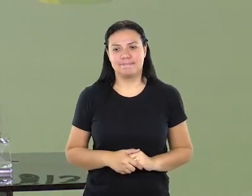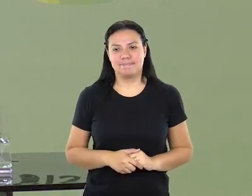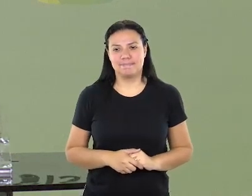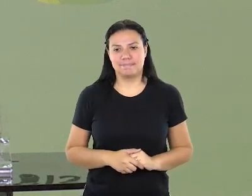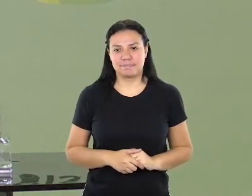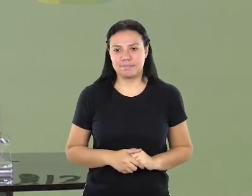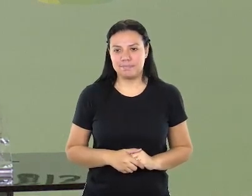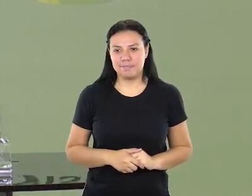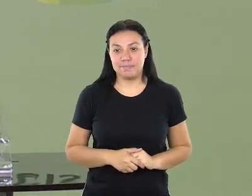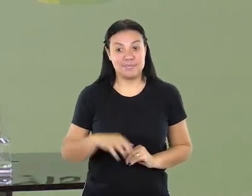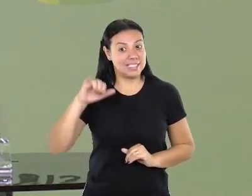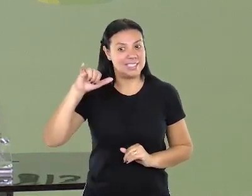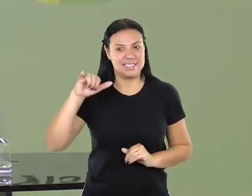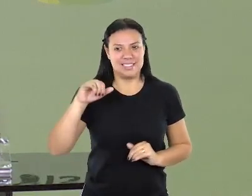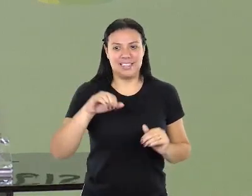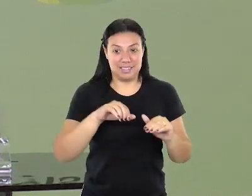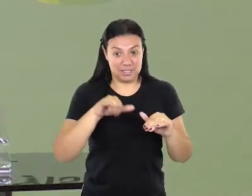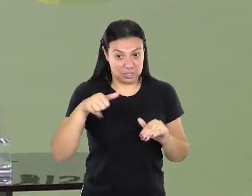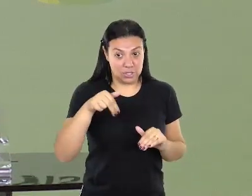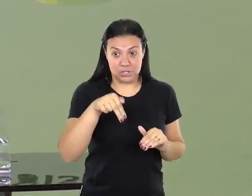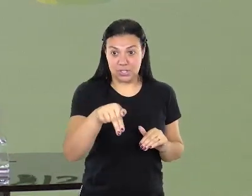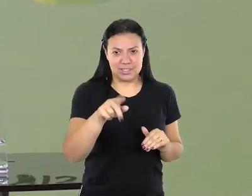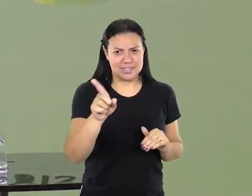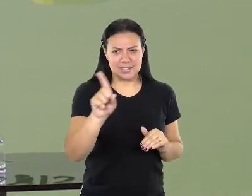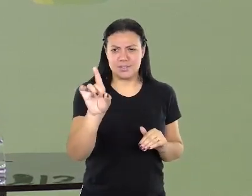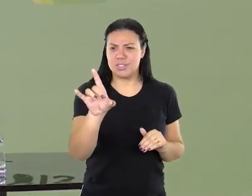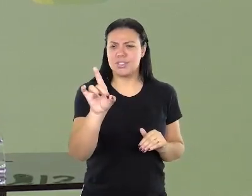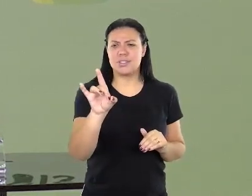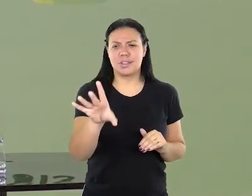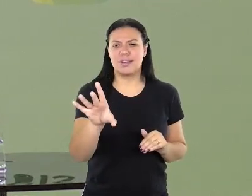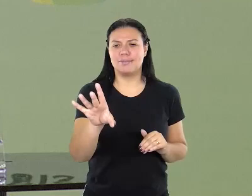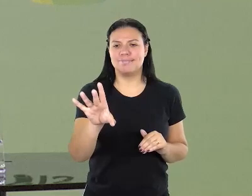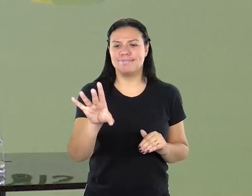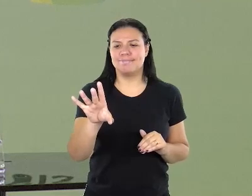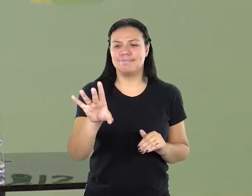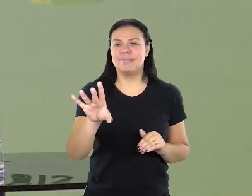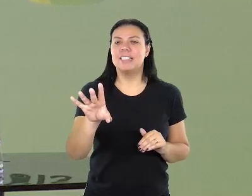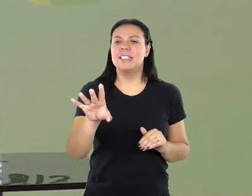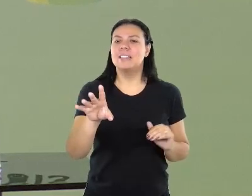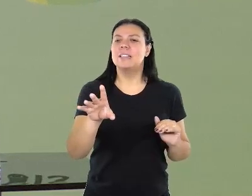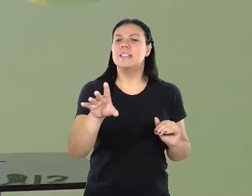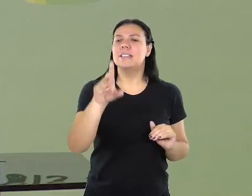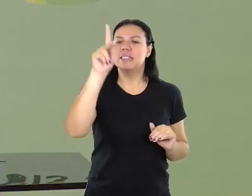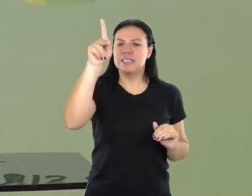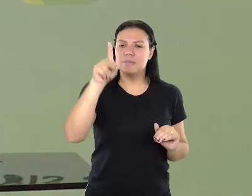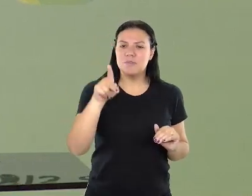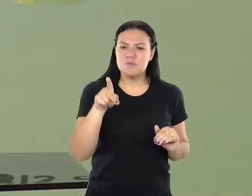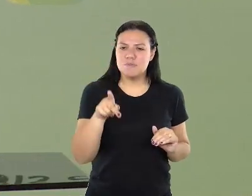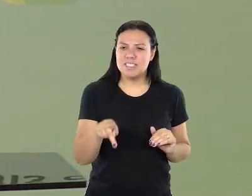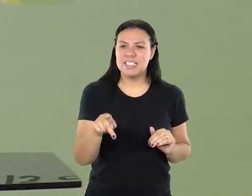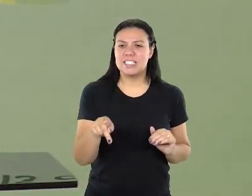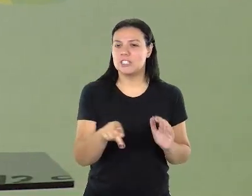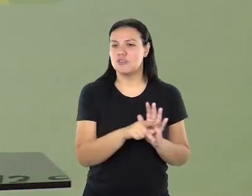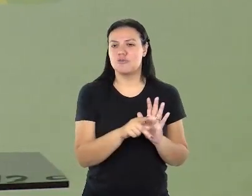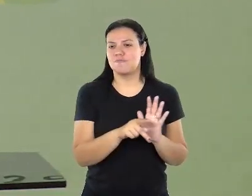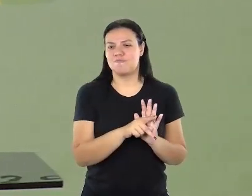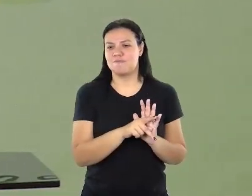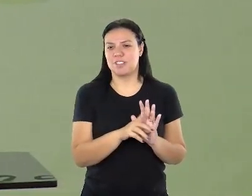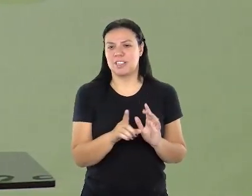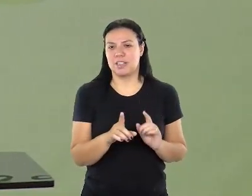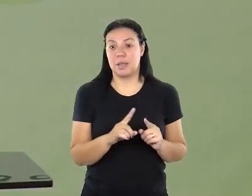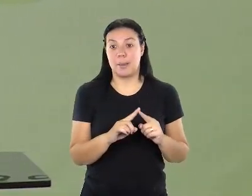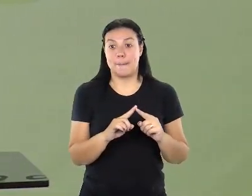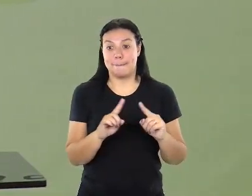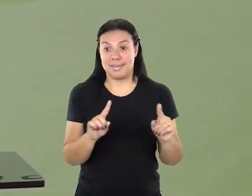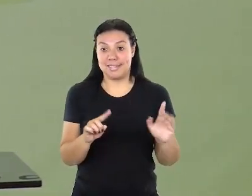o livro não é sobre Jonas. O livro aqui é só para mostrar que eu e você somos o quê? Iguais